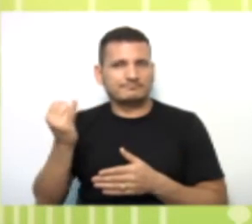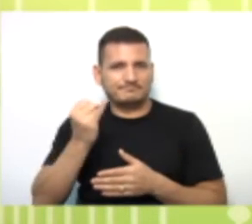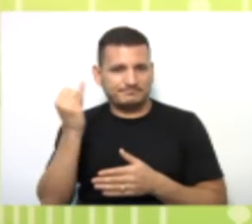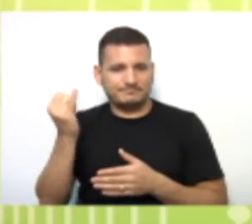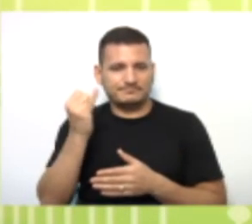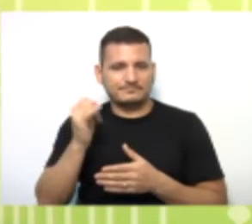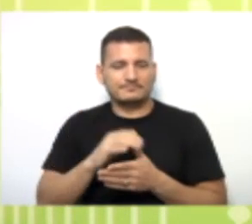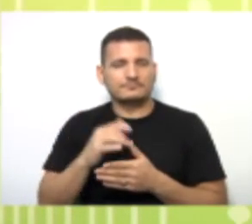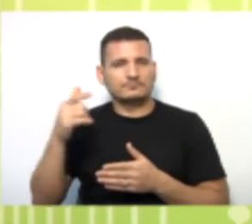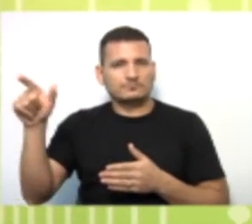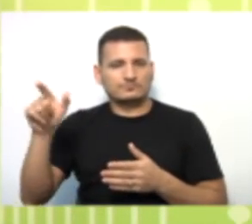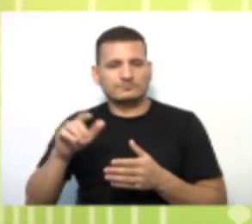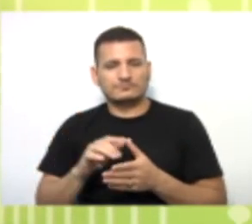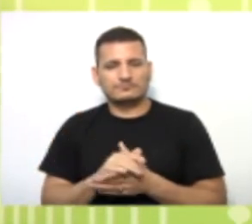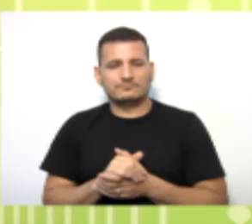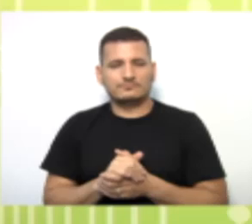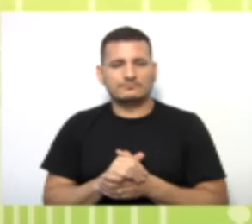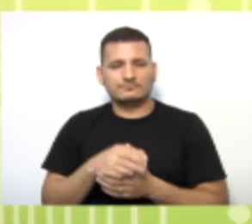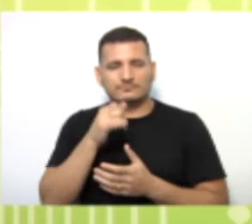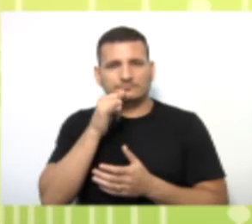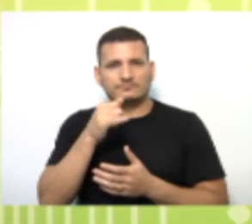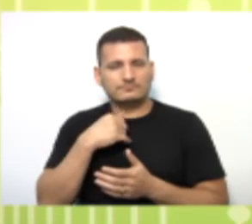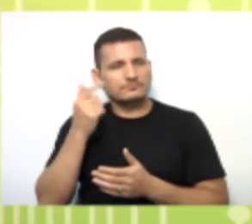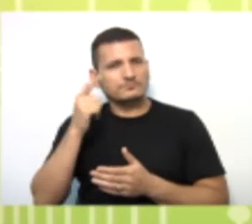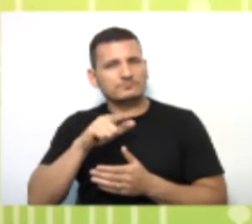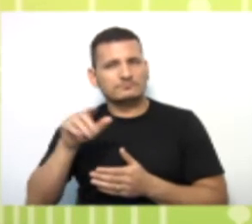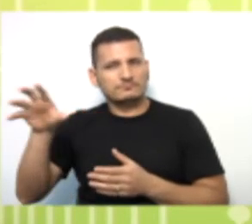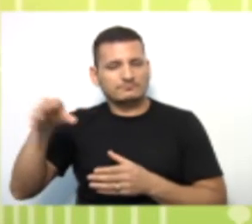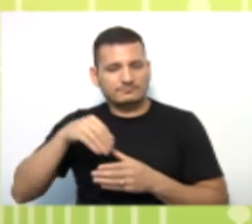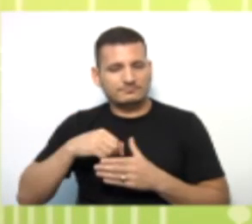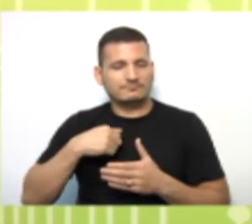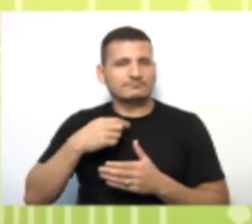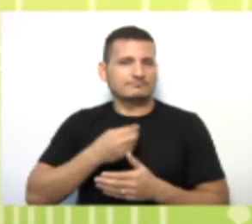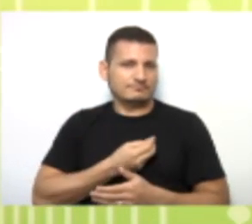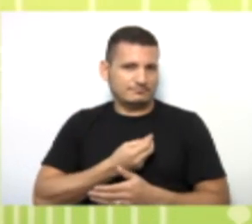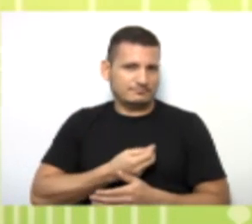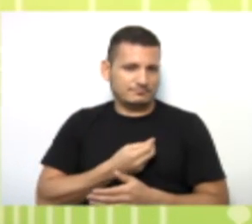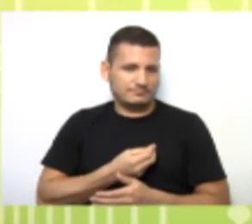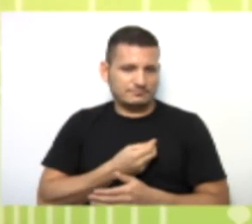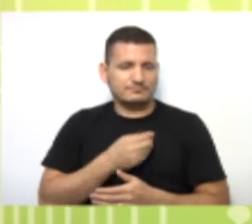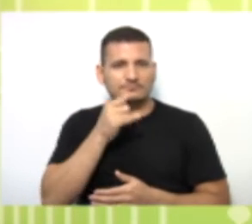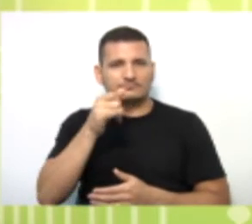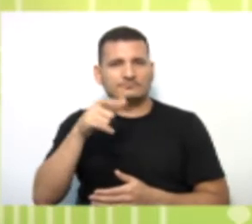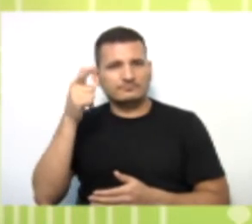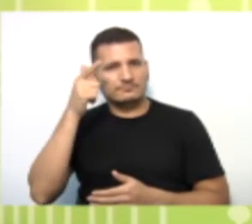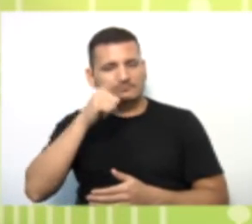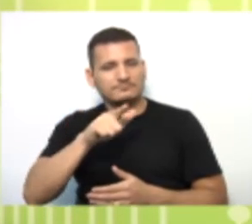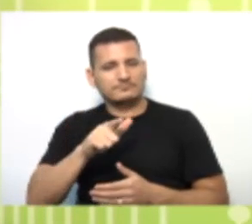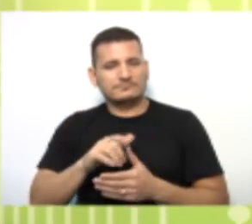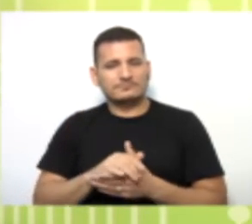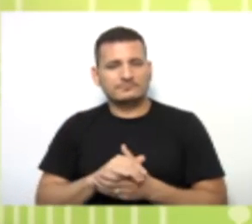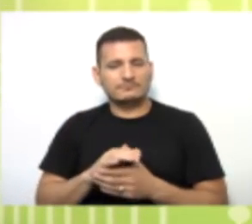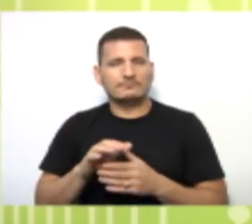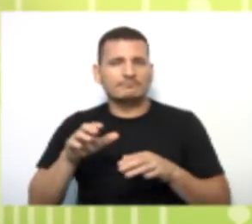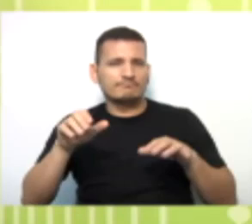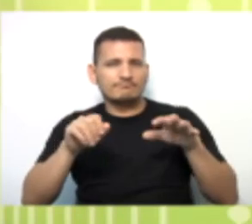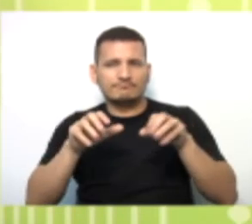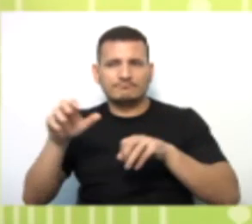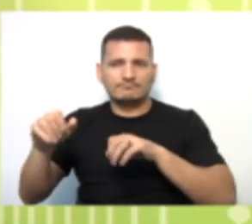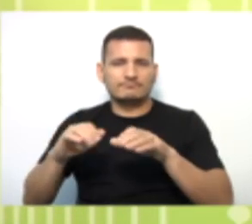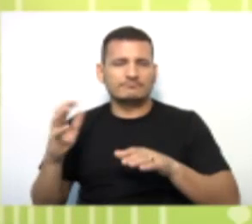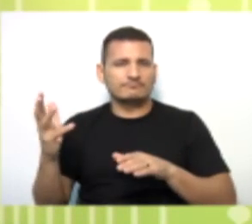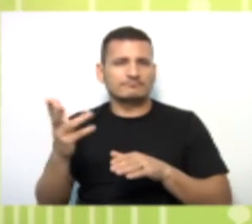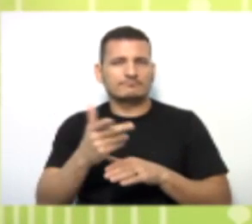importante. Outra situação, pô, professor, se eu consigo trazer isso para o meu dia a dia, se eu consigo realmente pegar todas